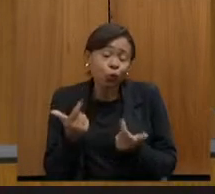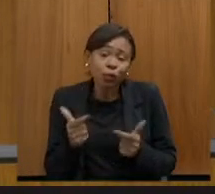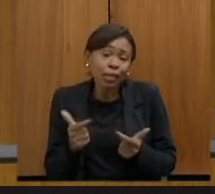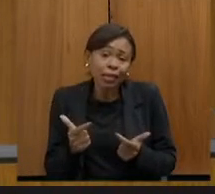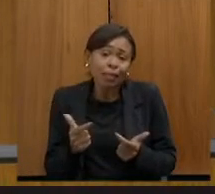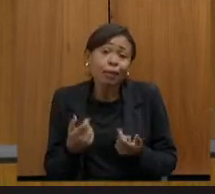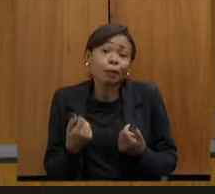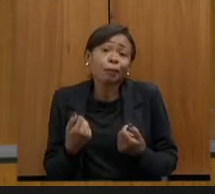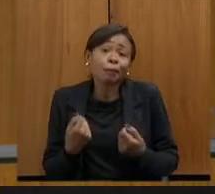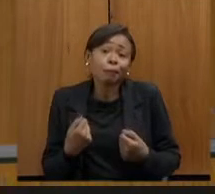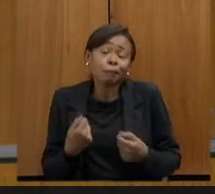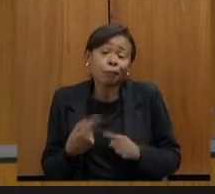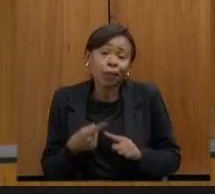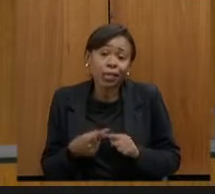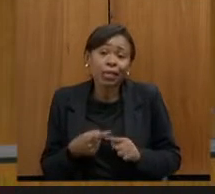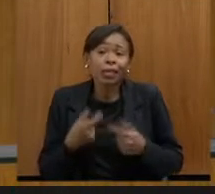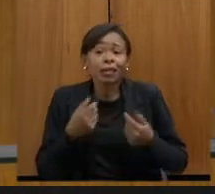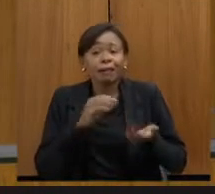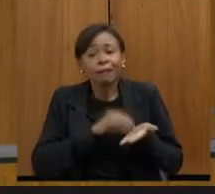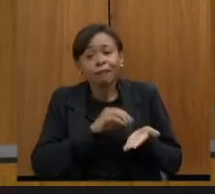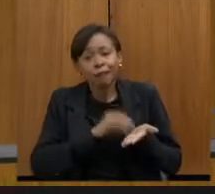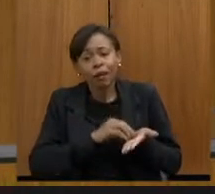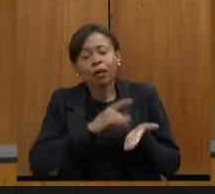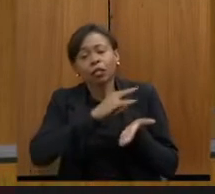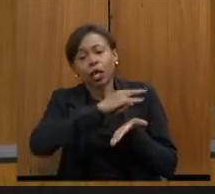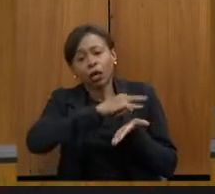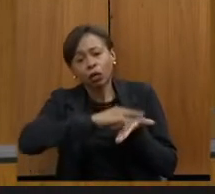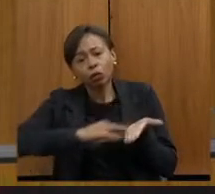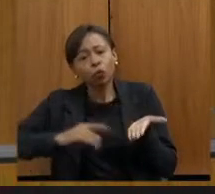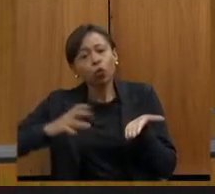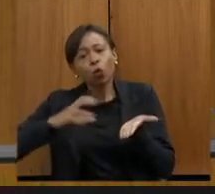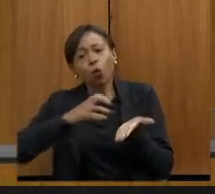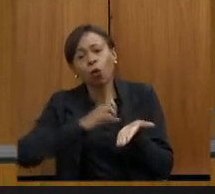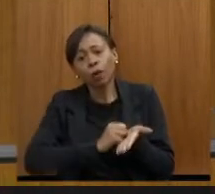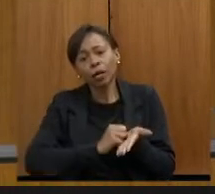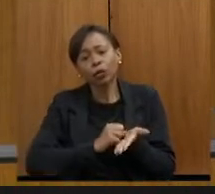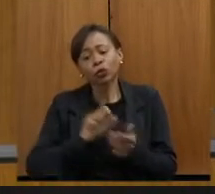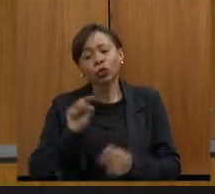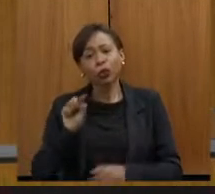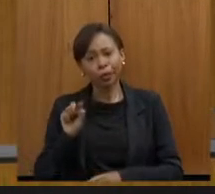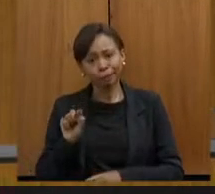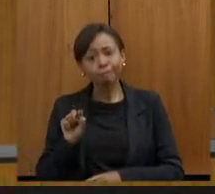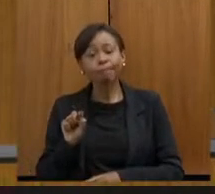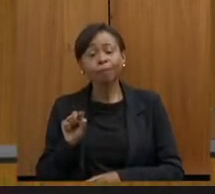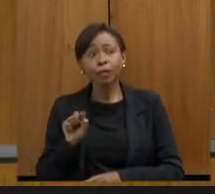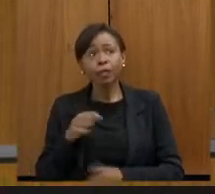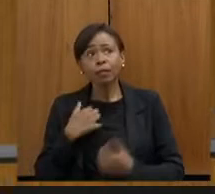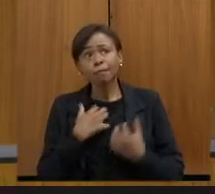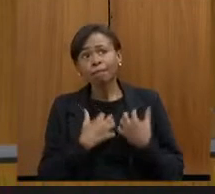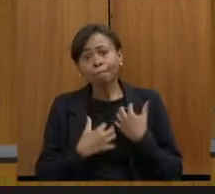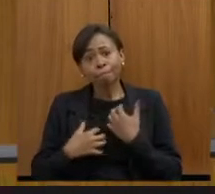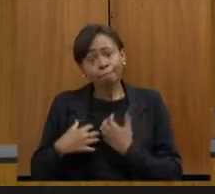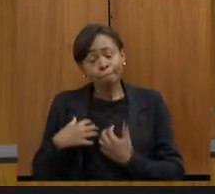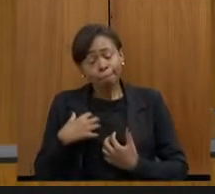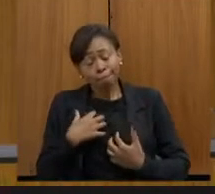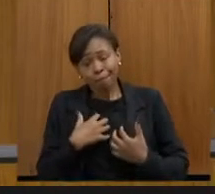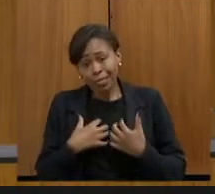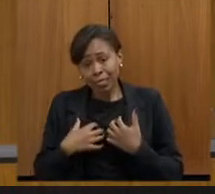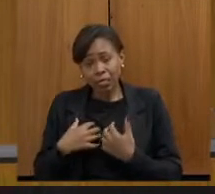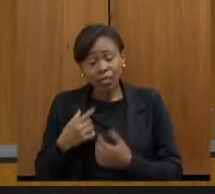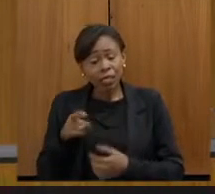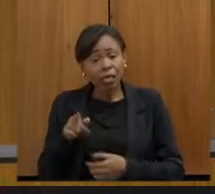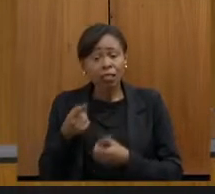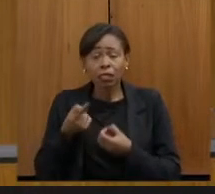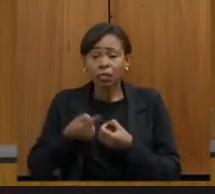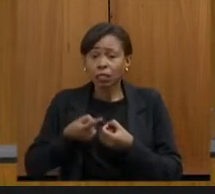regularização fundiária. Esse assunto, ele deixa a gente bastante, assim, estarrecido, porque nós temos uma cidade